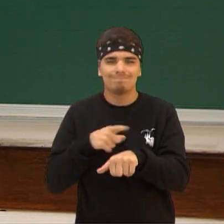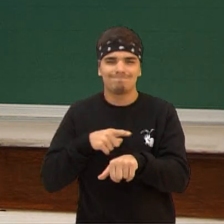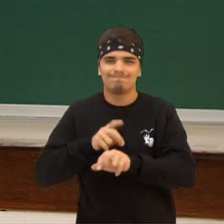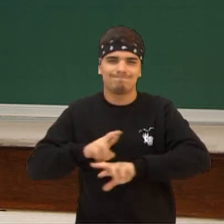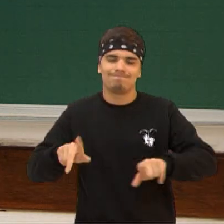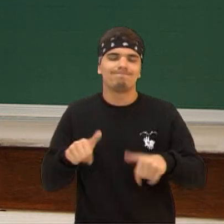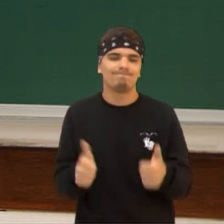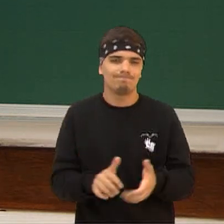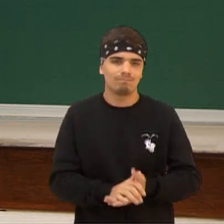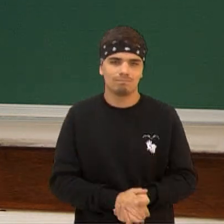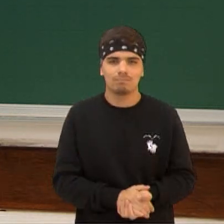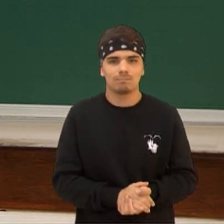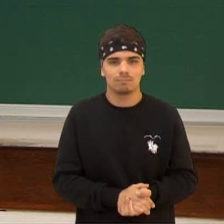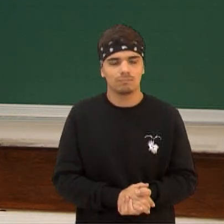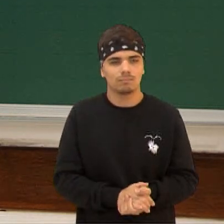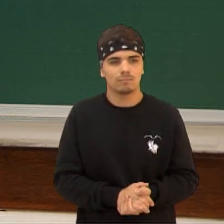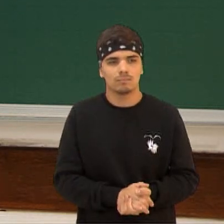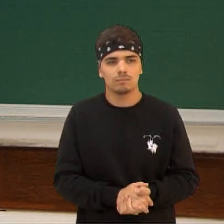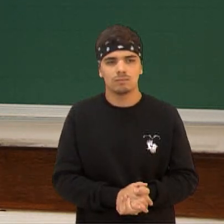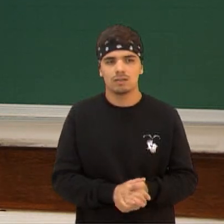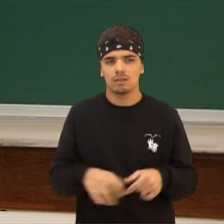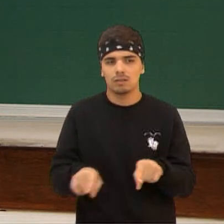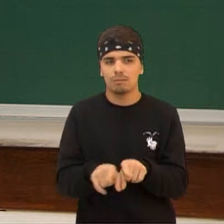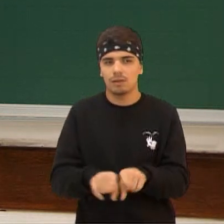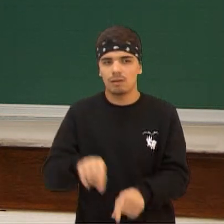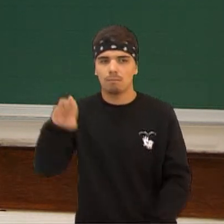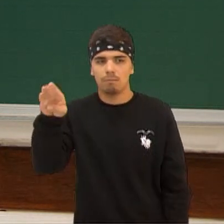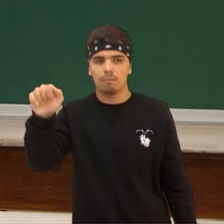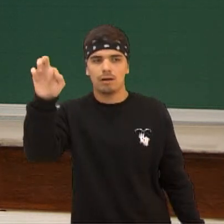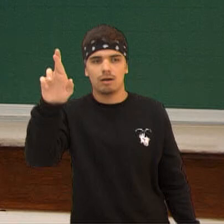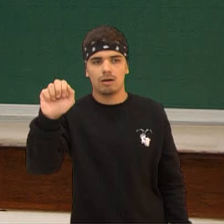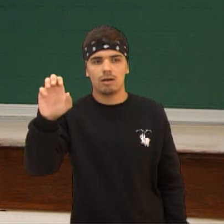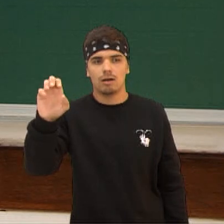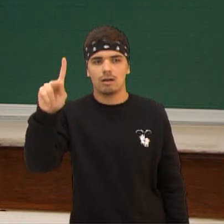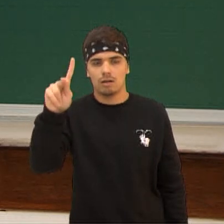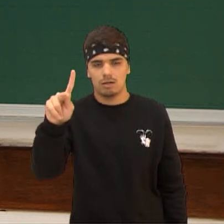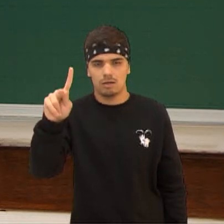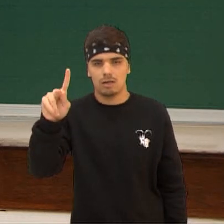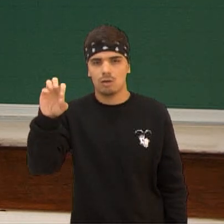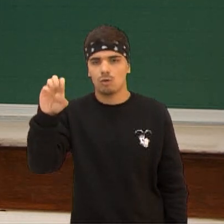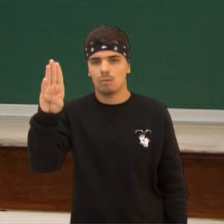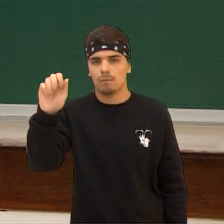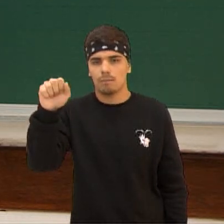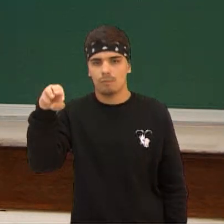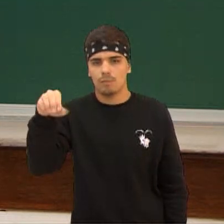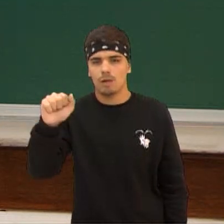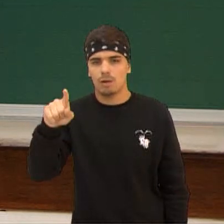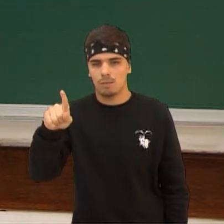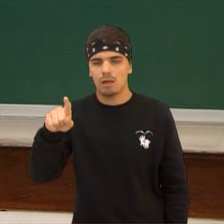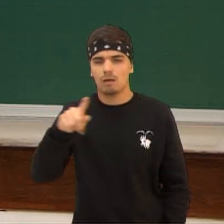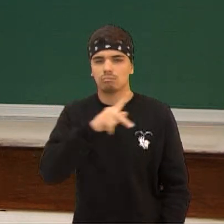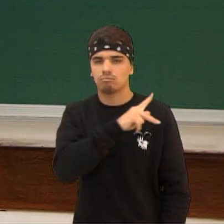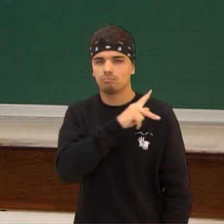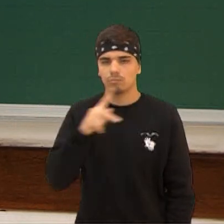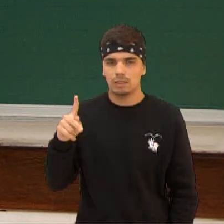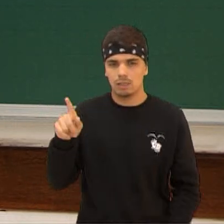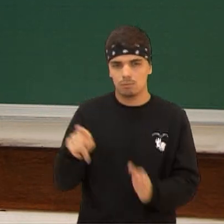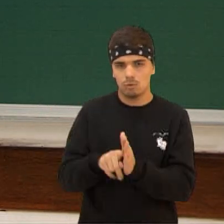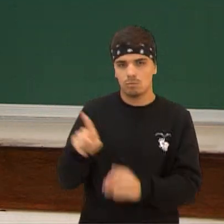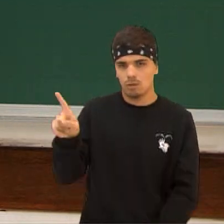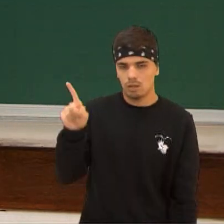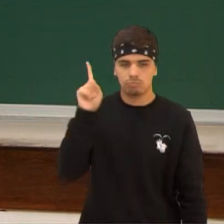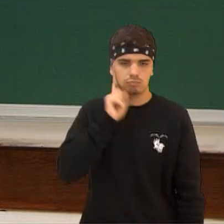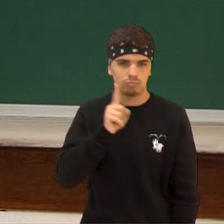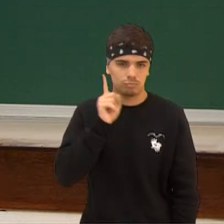gente. E o último, Barack Obama, né, o primeiro presidente negro eleito nos Estados Unidos, que teve um governo